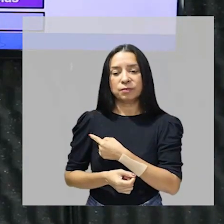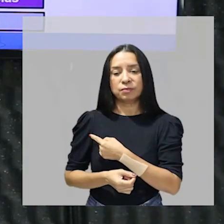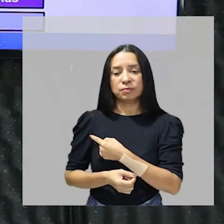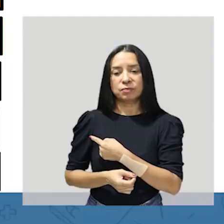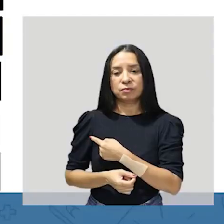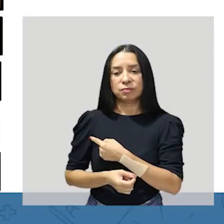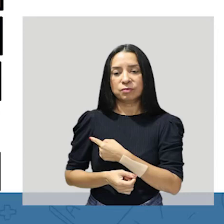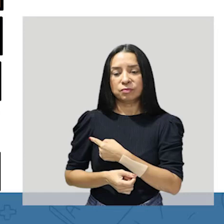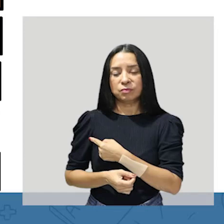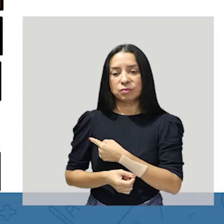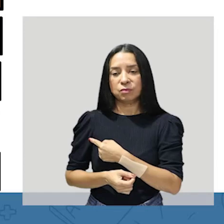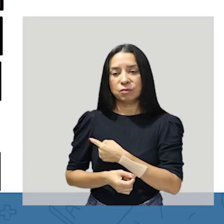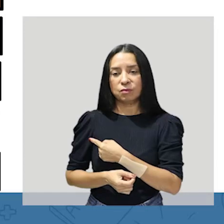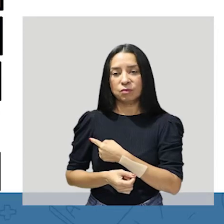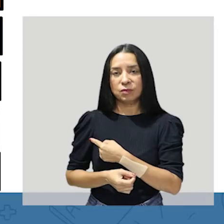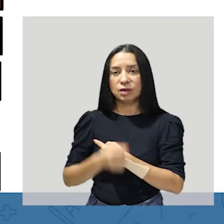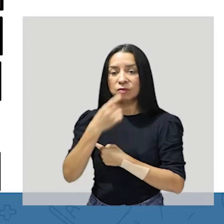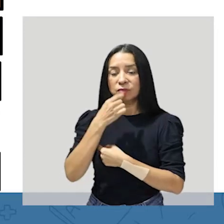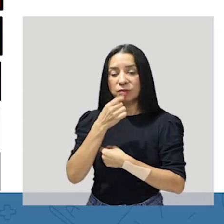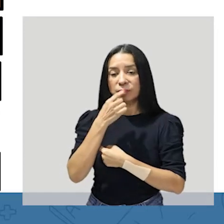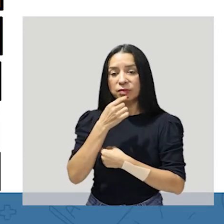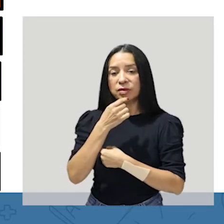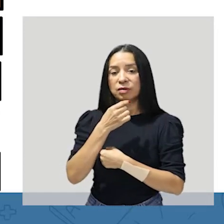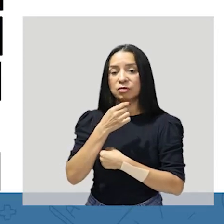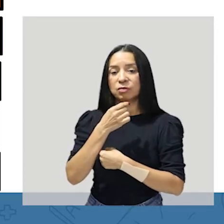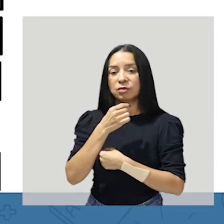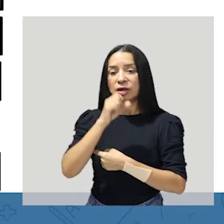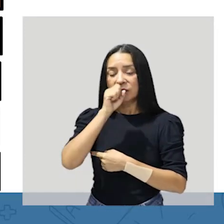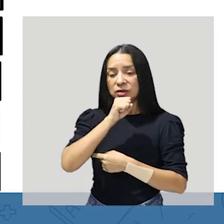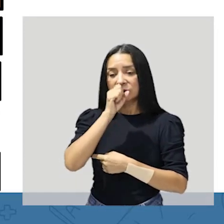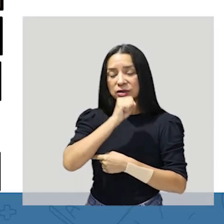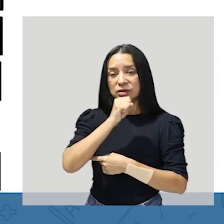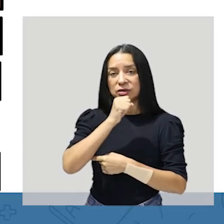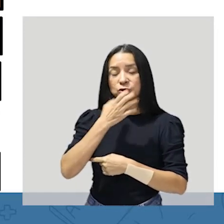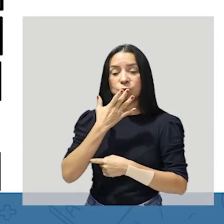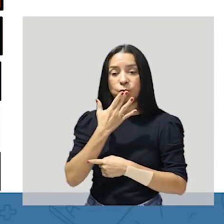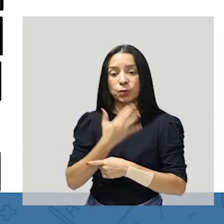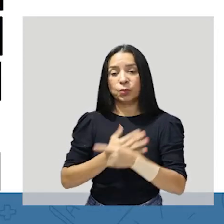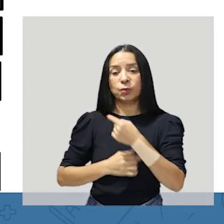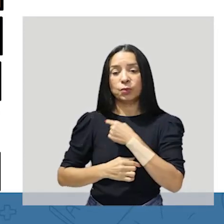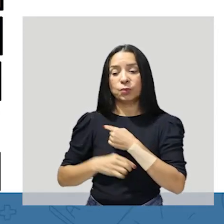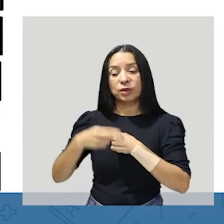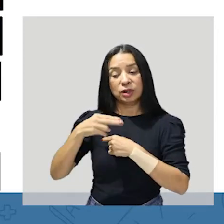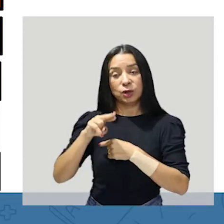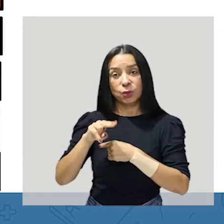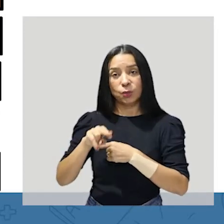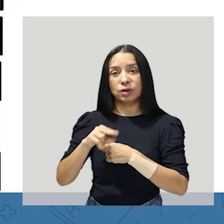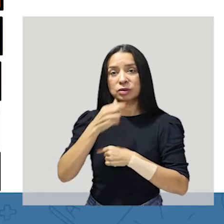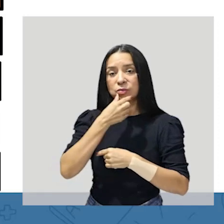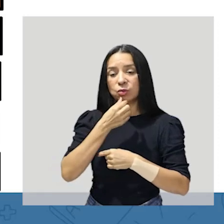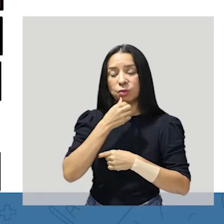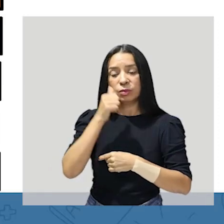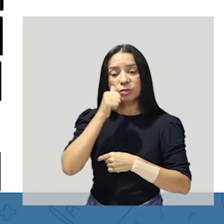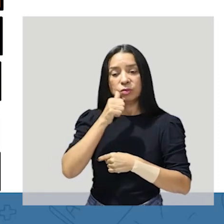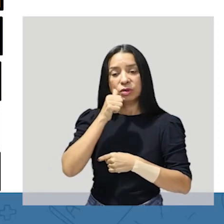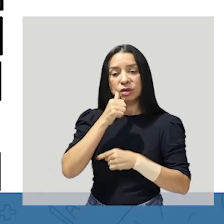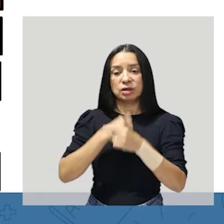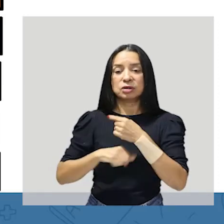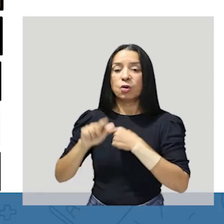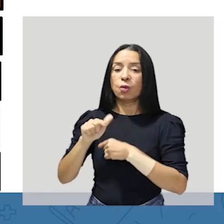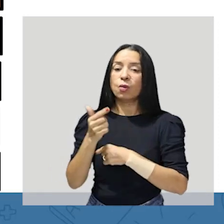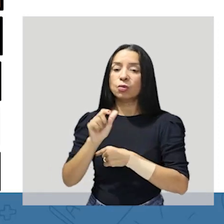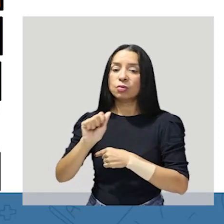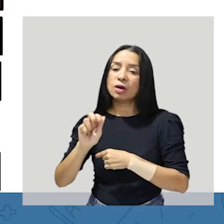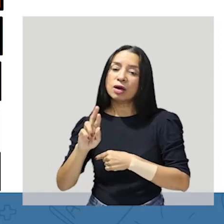salto sobre o cavalo são as modalidades que elas são iguais, tanto para os homens quanto para as mulheres. As